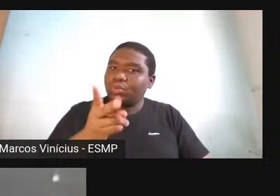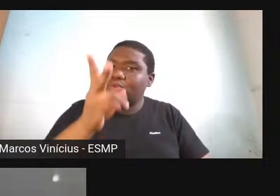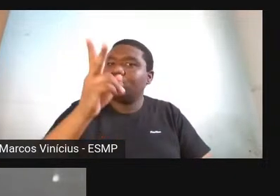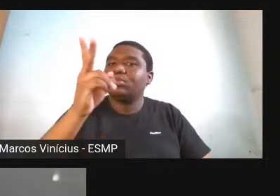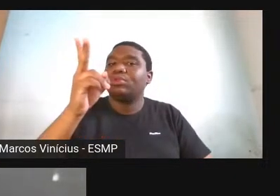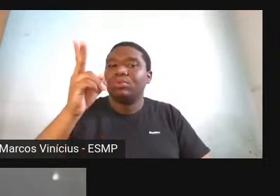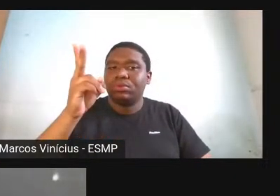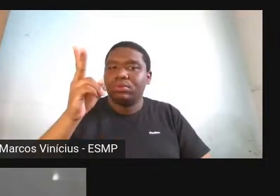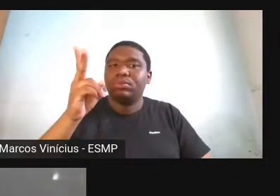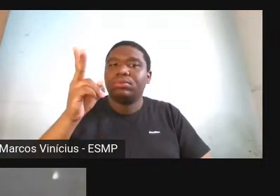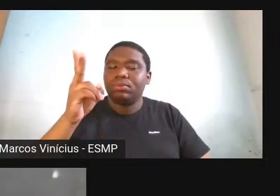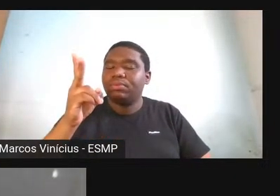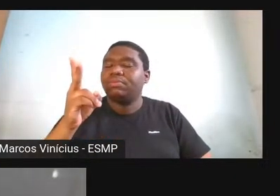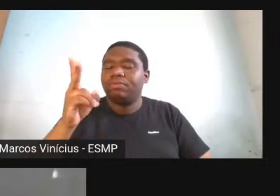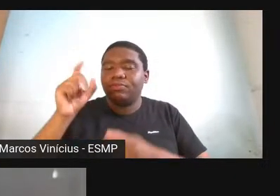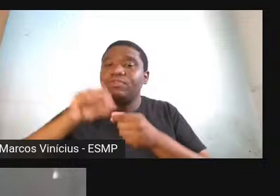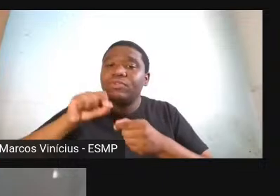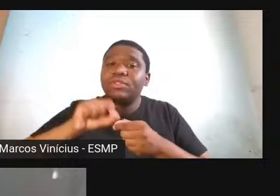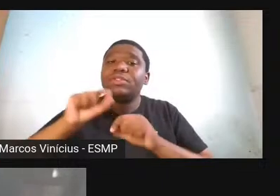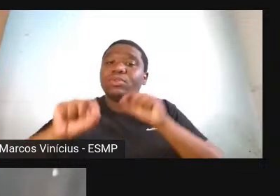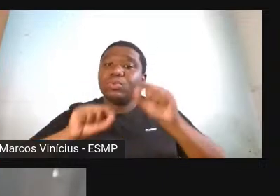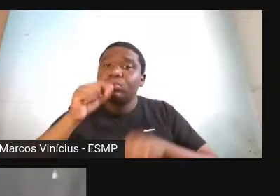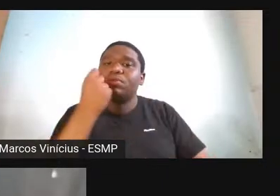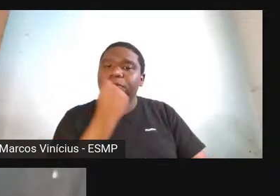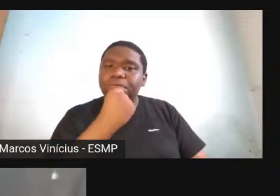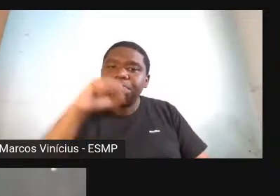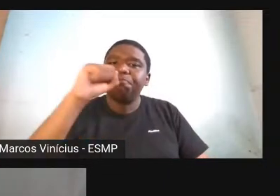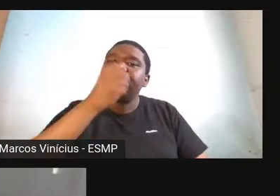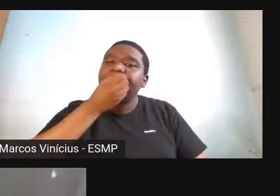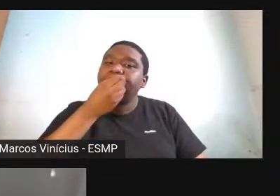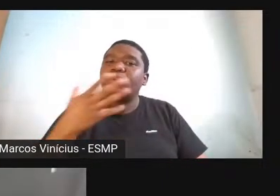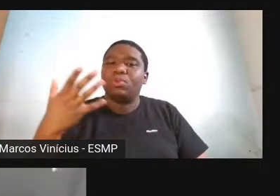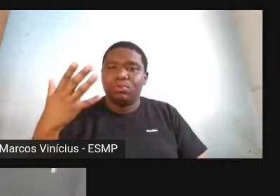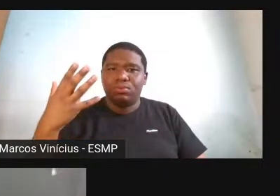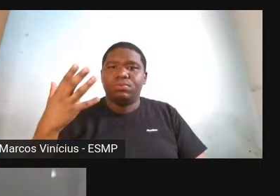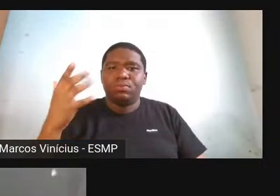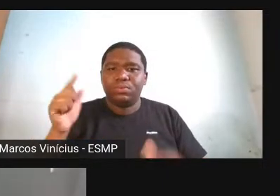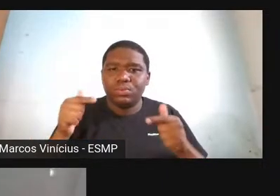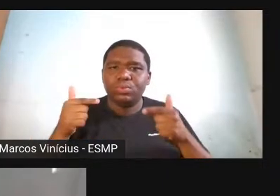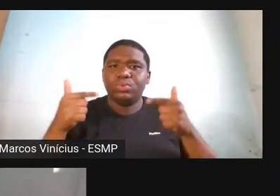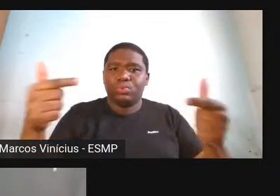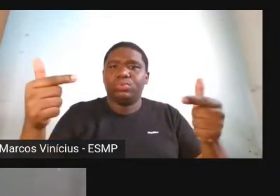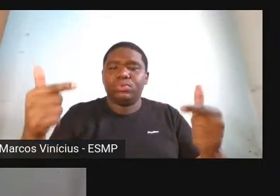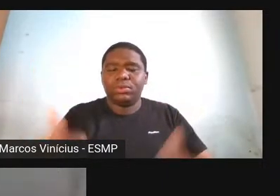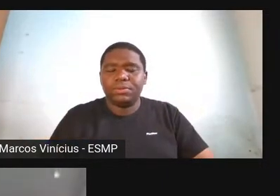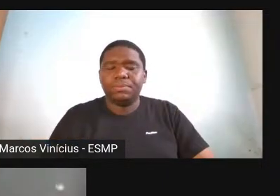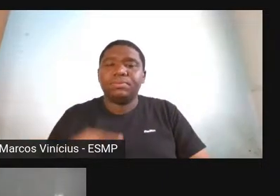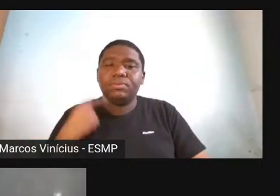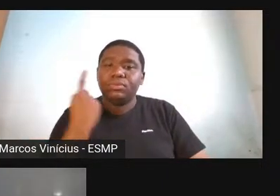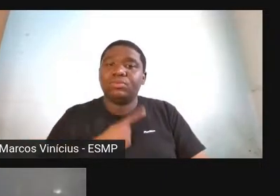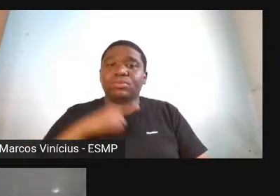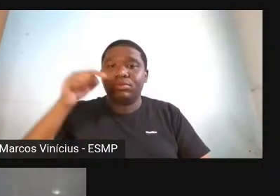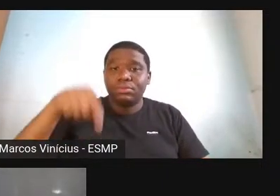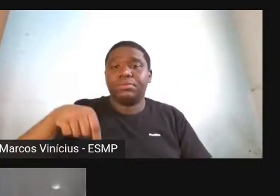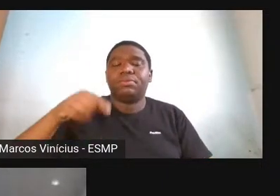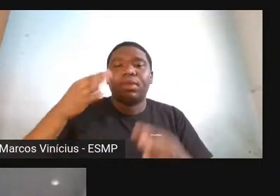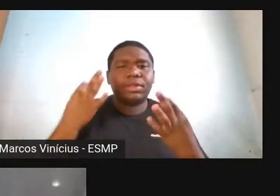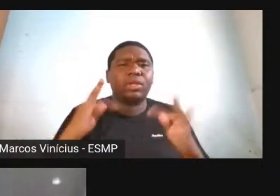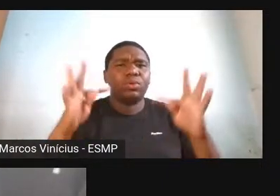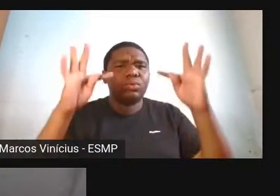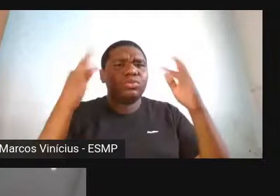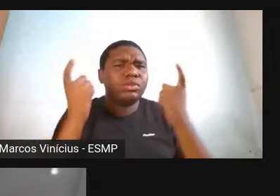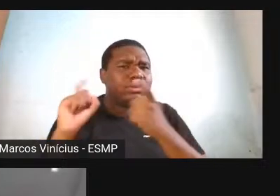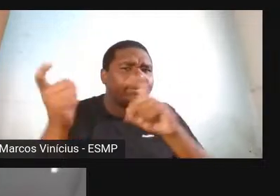sigamos fazendo, o bom combate, né? Não é possível discutirmos inovação